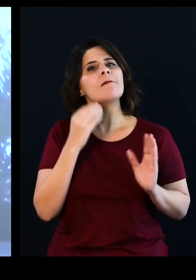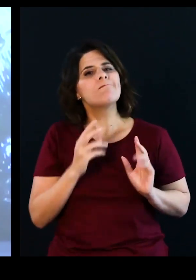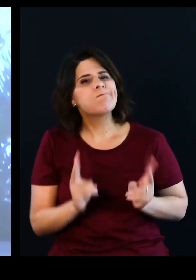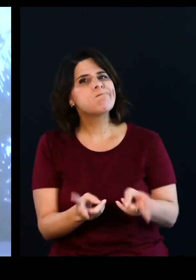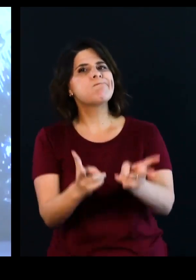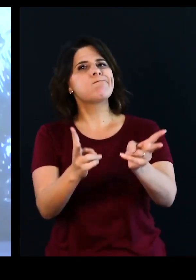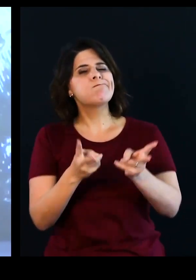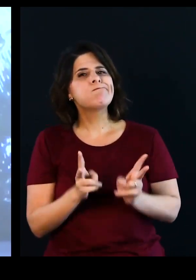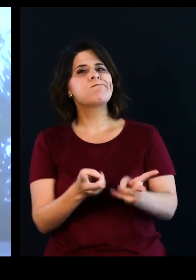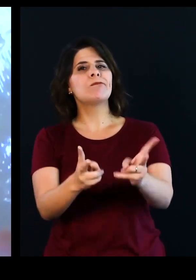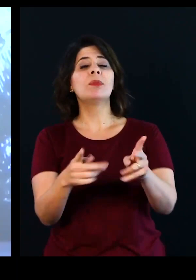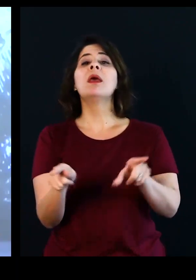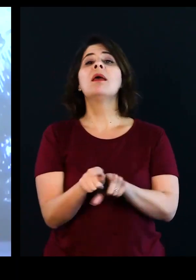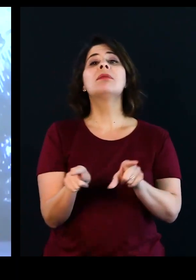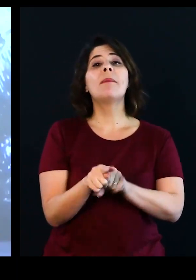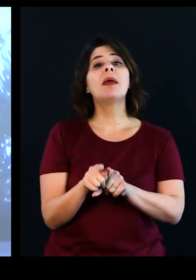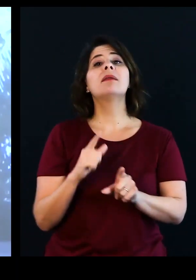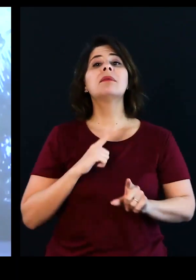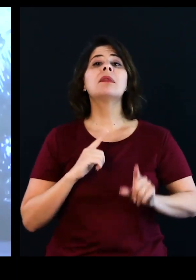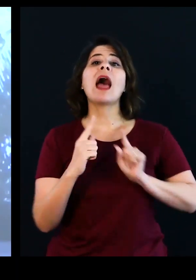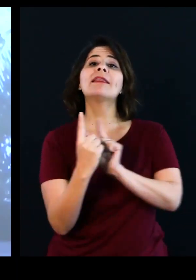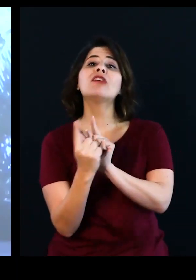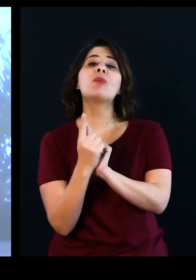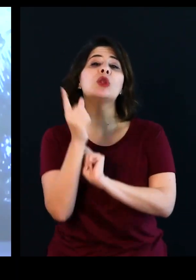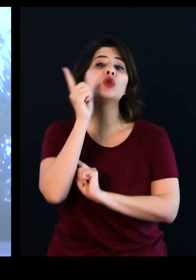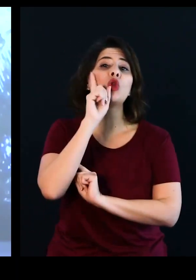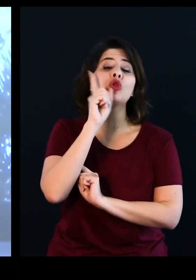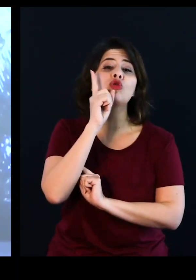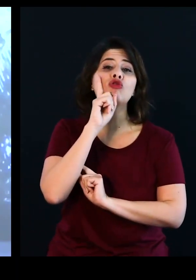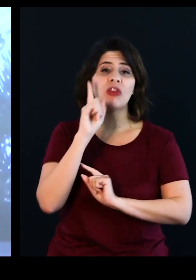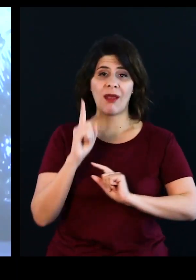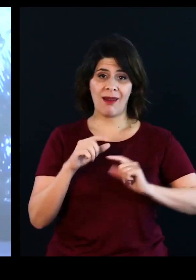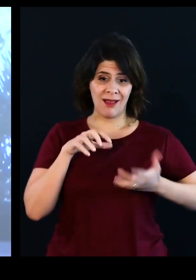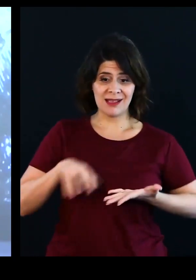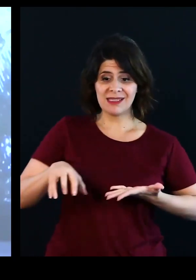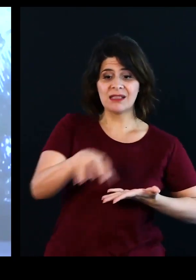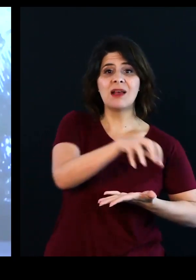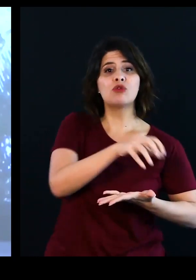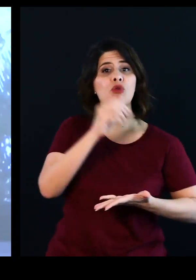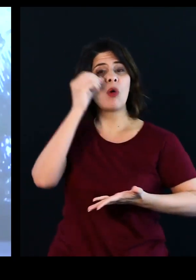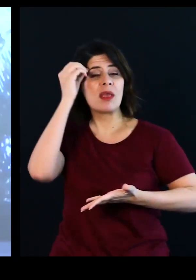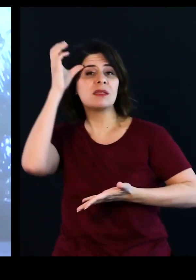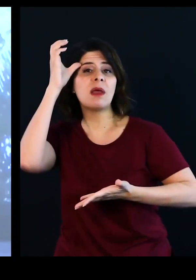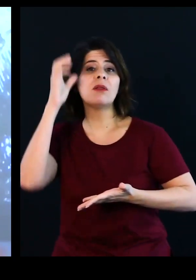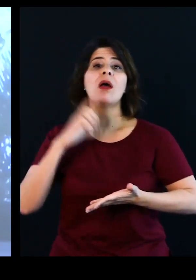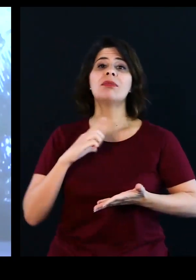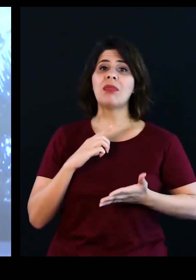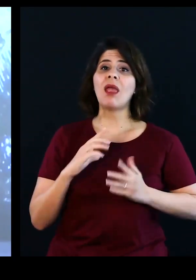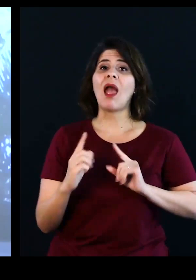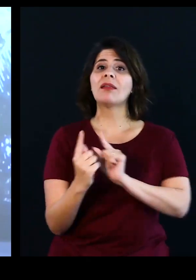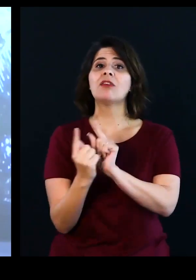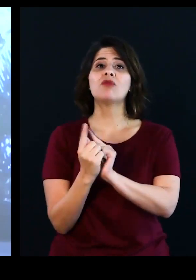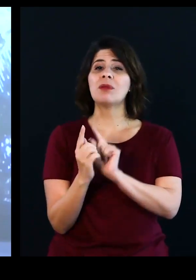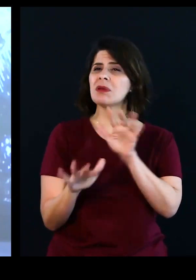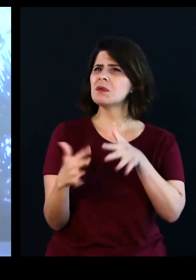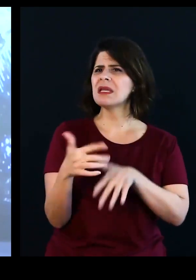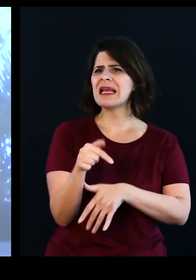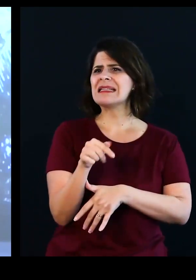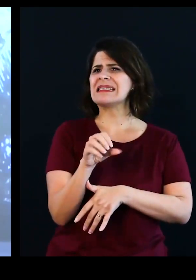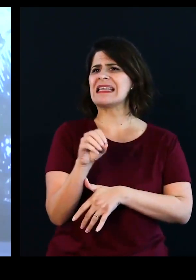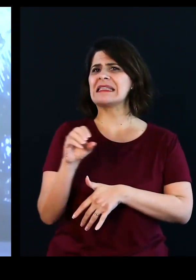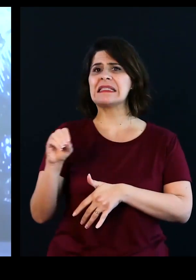nas chamadas estações do conhecimento em vários municípios, que a cada uma atende em média cerca de 700 crianças, como a gente não pode recebê-las, a